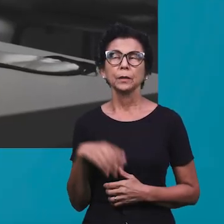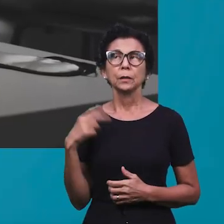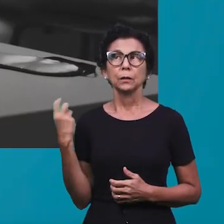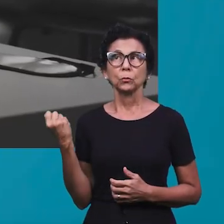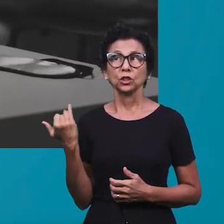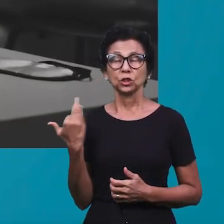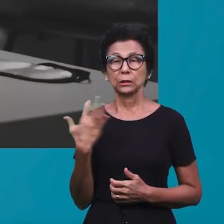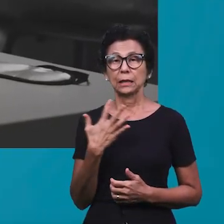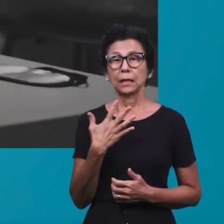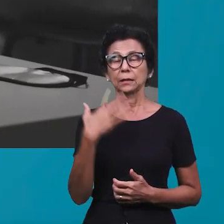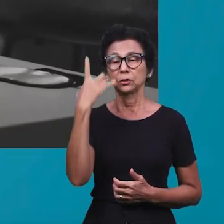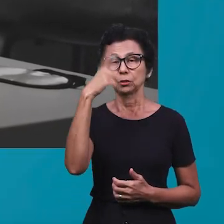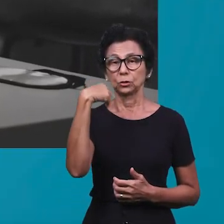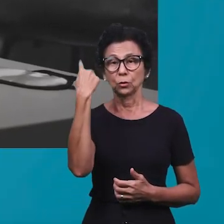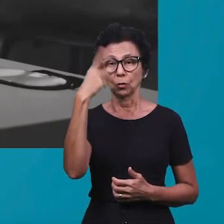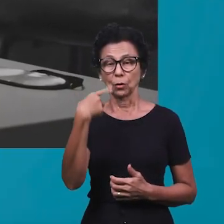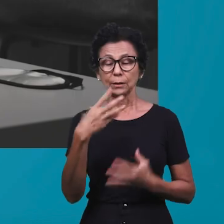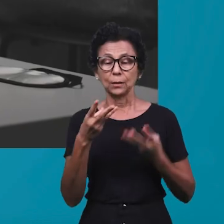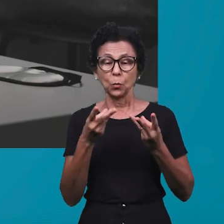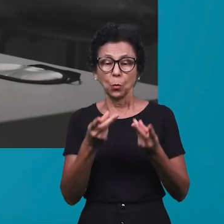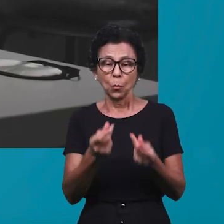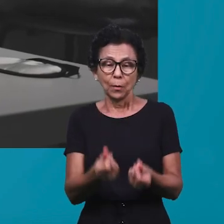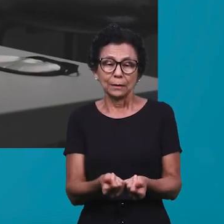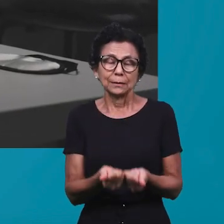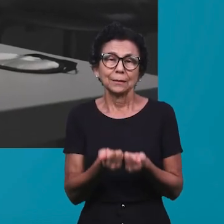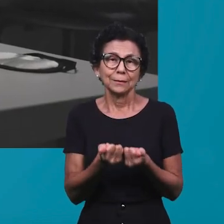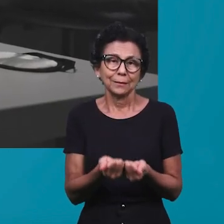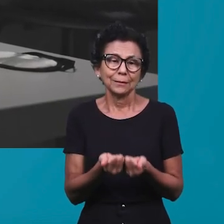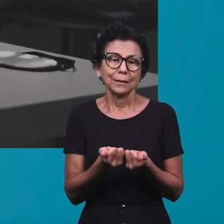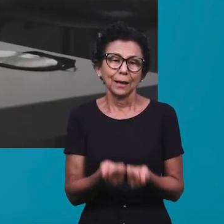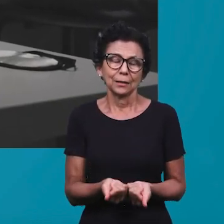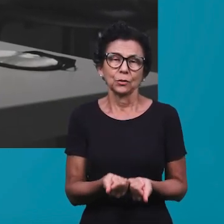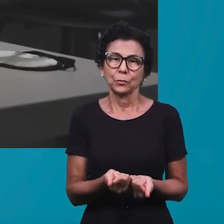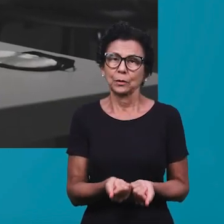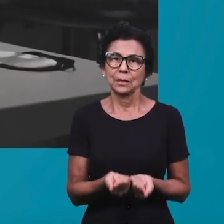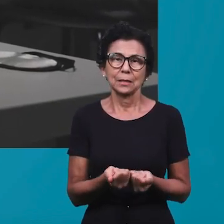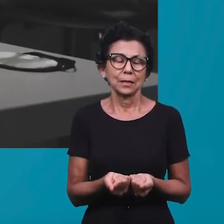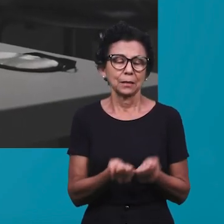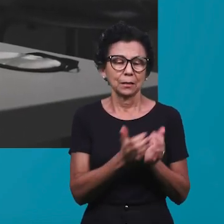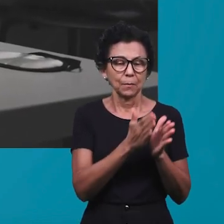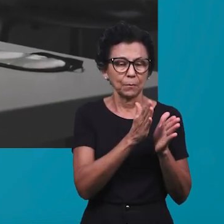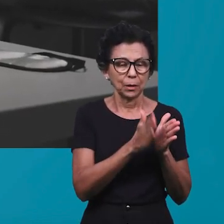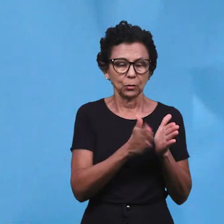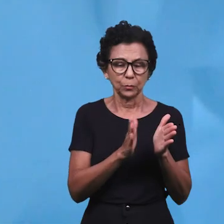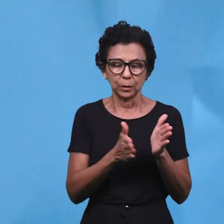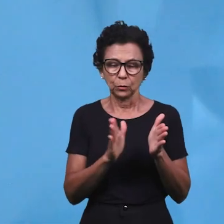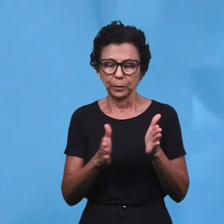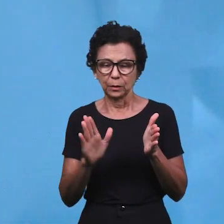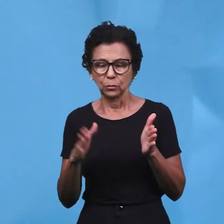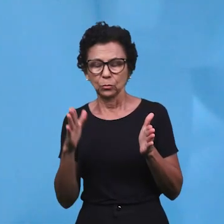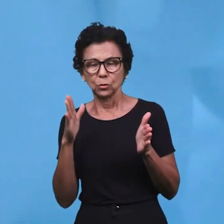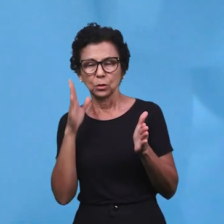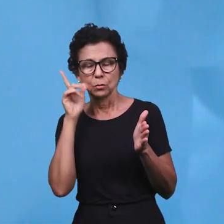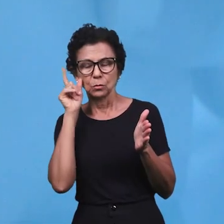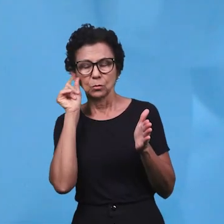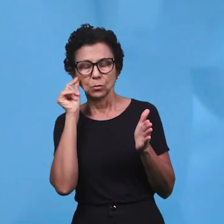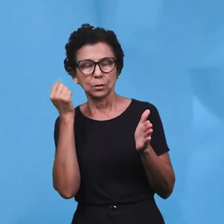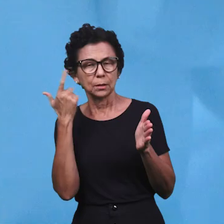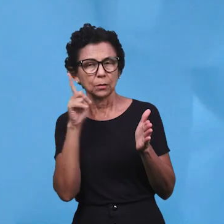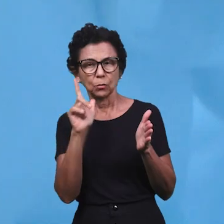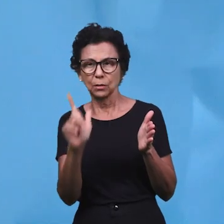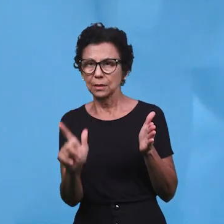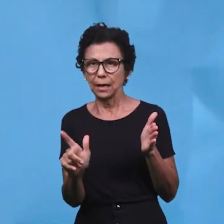horas, quanto em qualidade, de não passar o tempo necessário em cada fase do sono. Isso, a